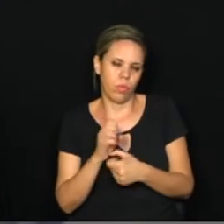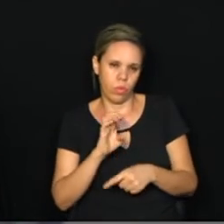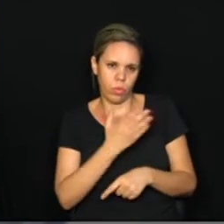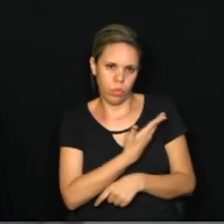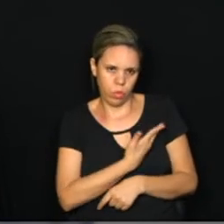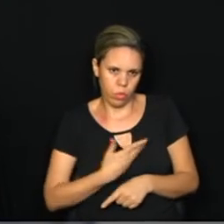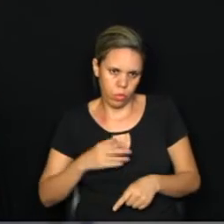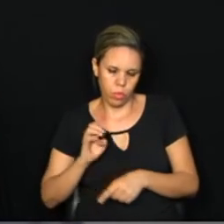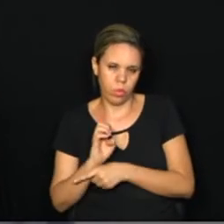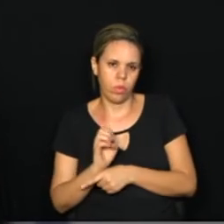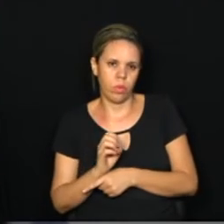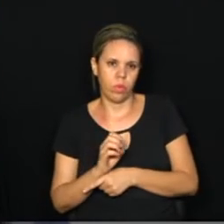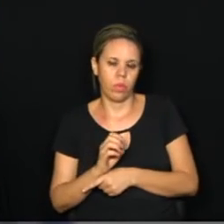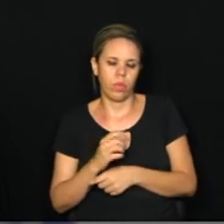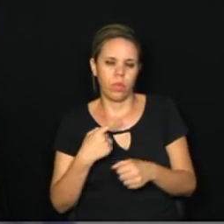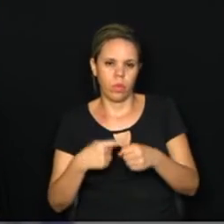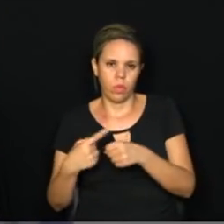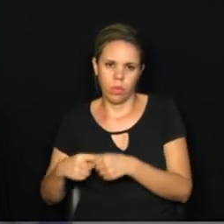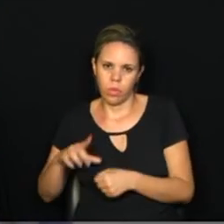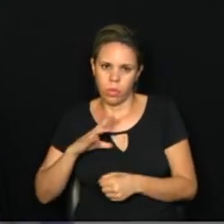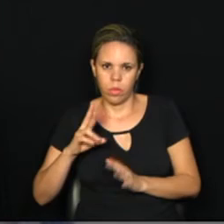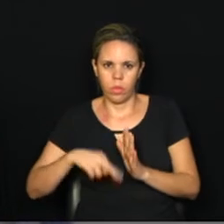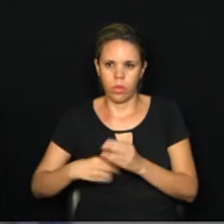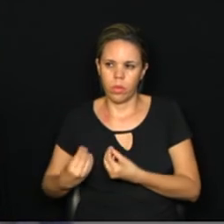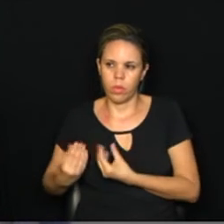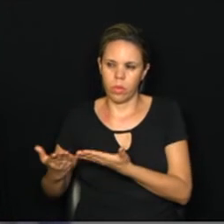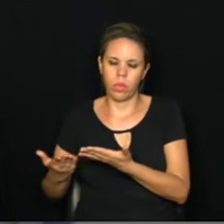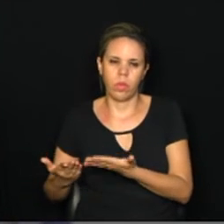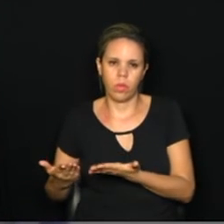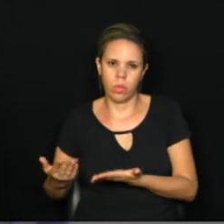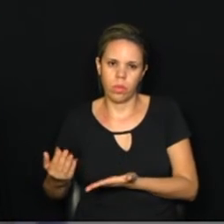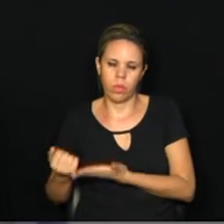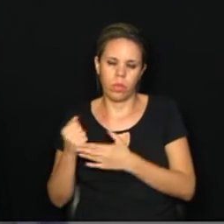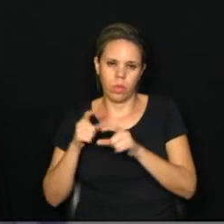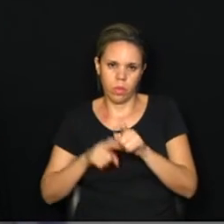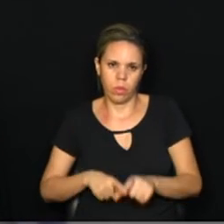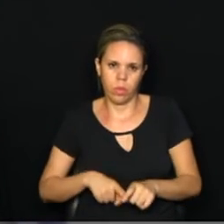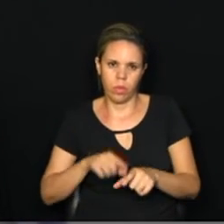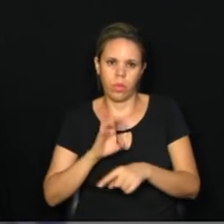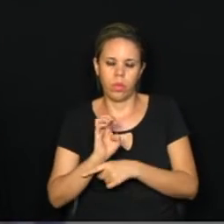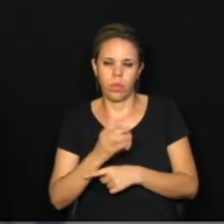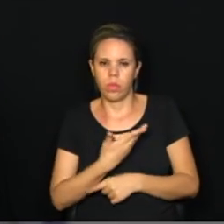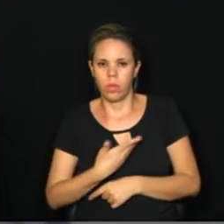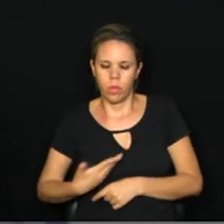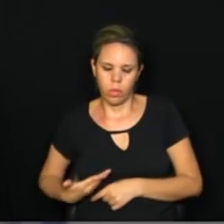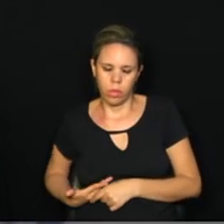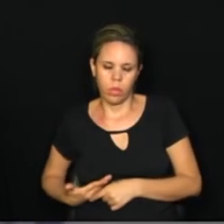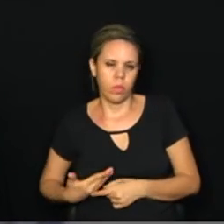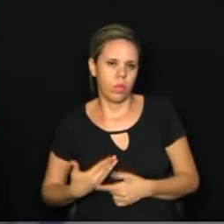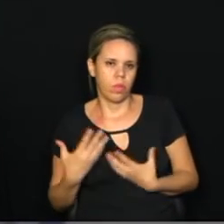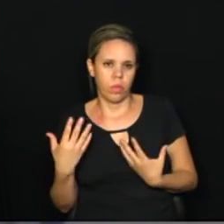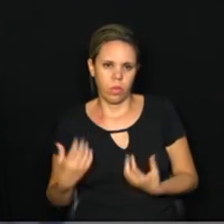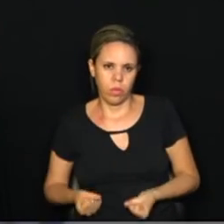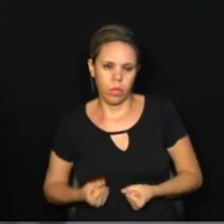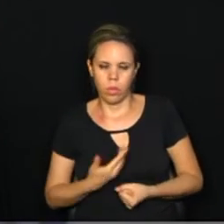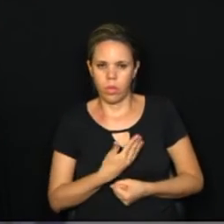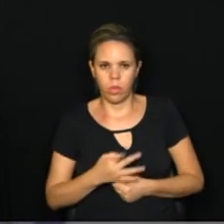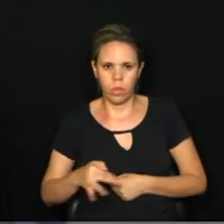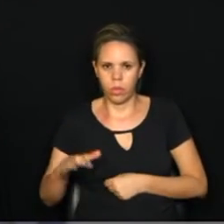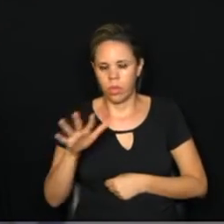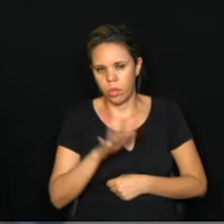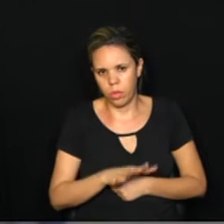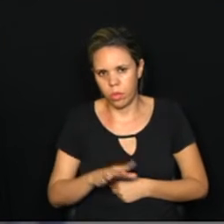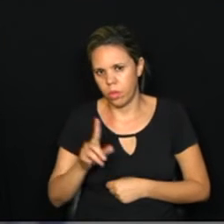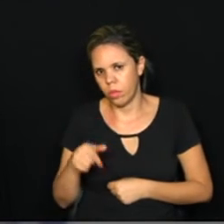e os municípios enviam os relatórios específicos para o Estado, para homologação e reconhecimento do governo federal. Então,